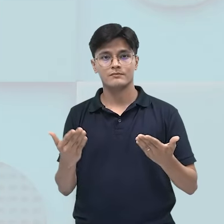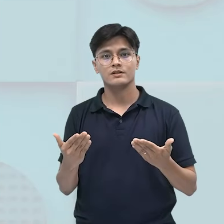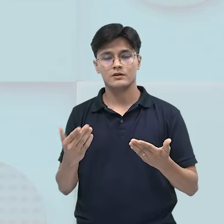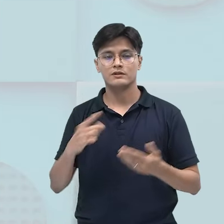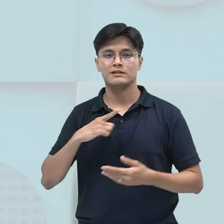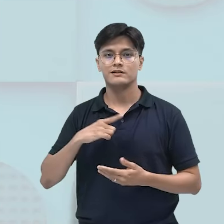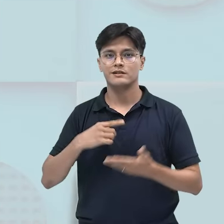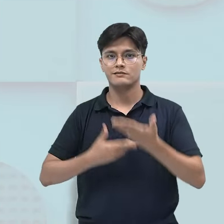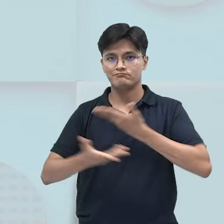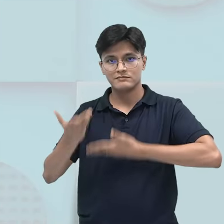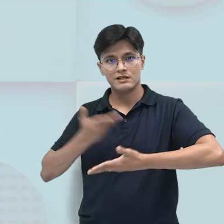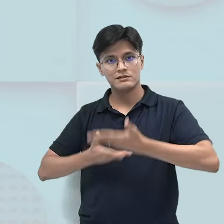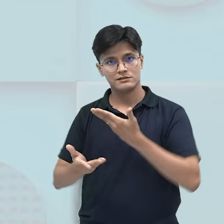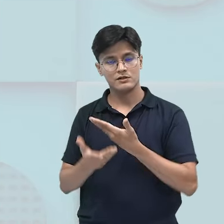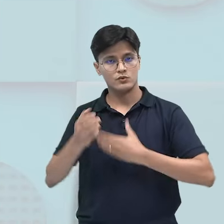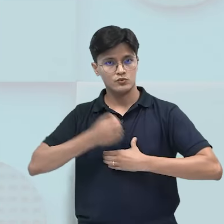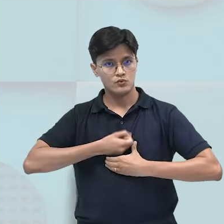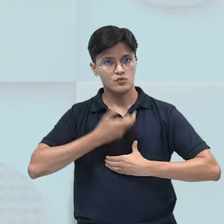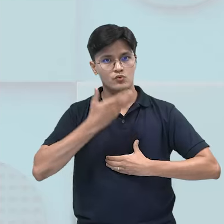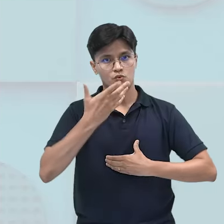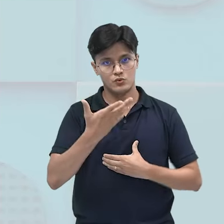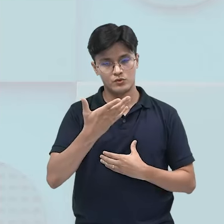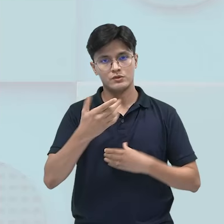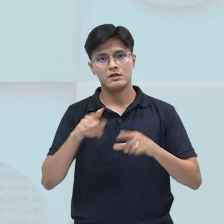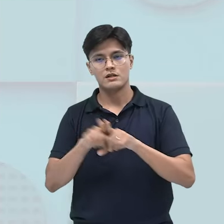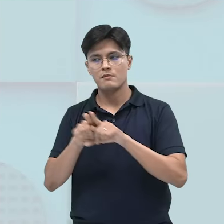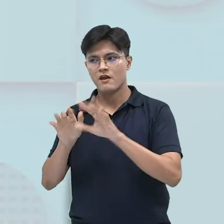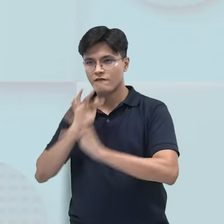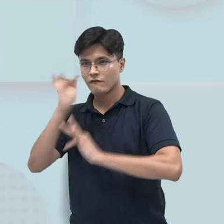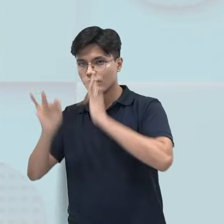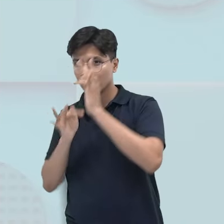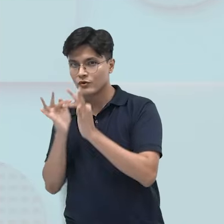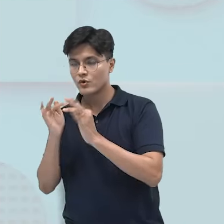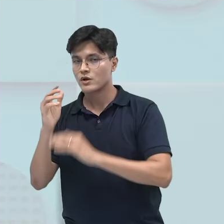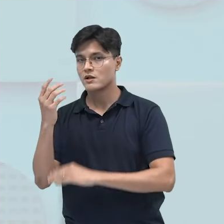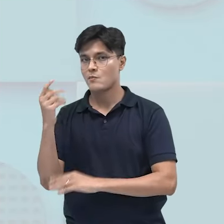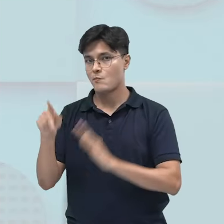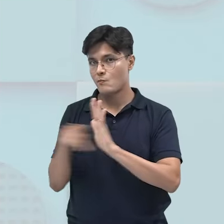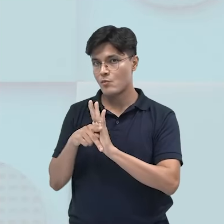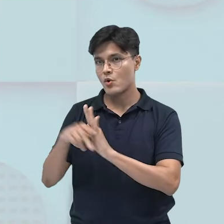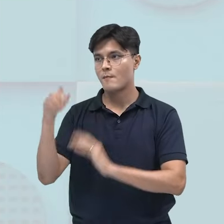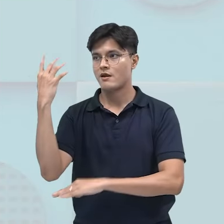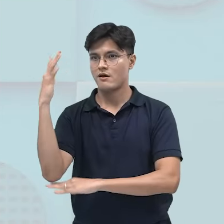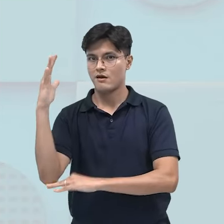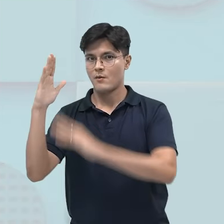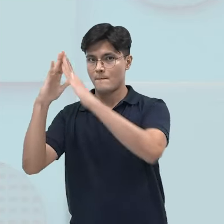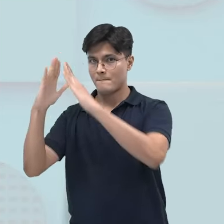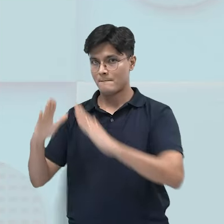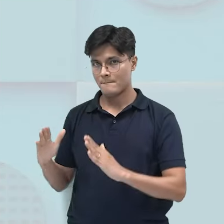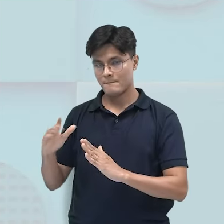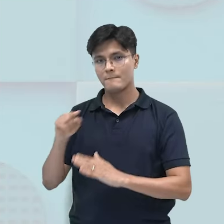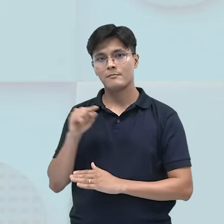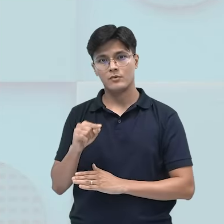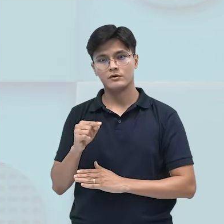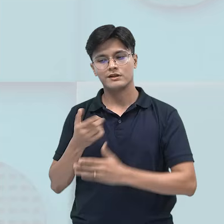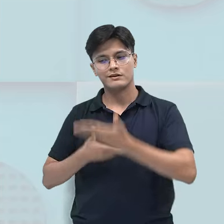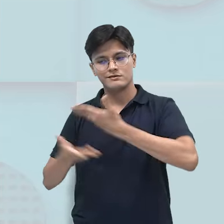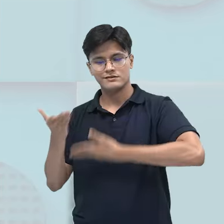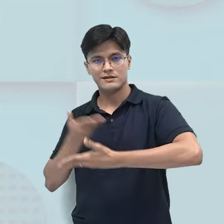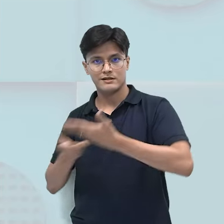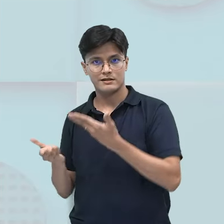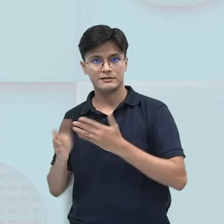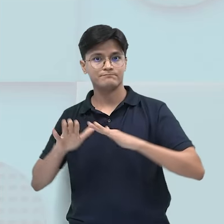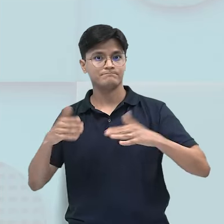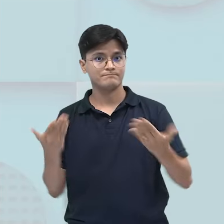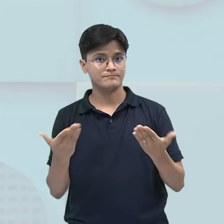entre o eu lírico e as flores do pinheiro, as flores do pinho no campo, esse poema, essa